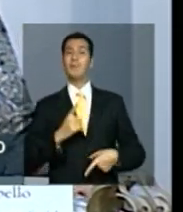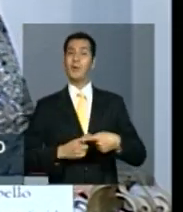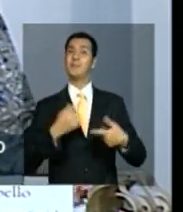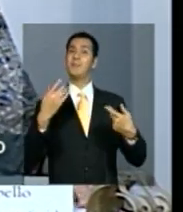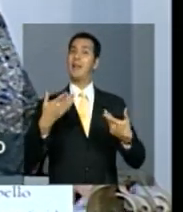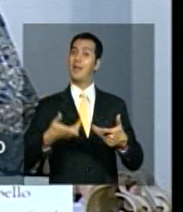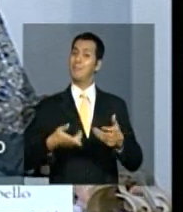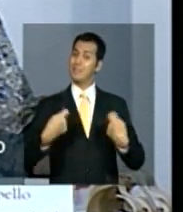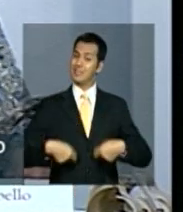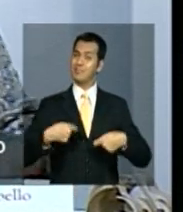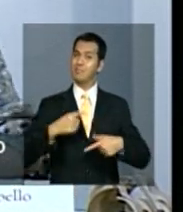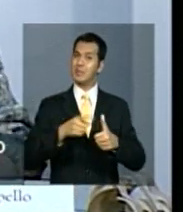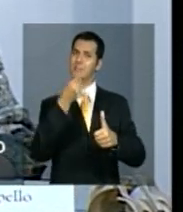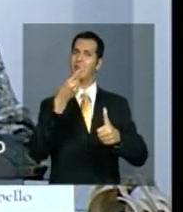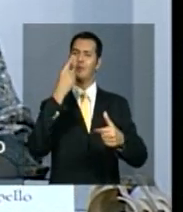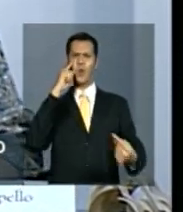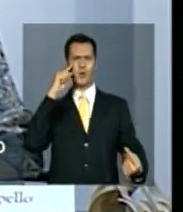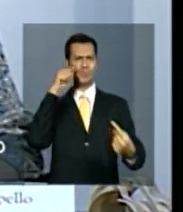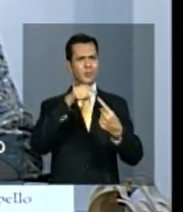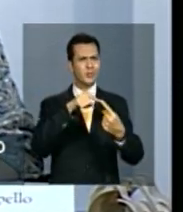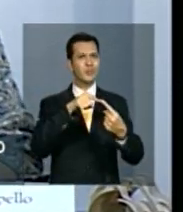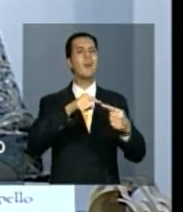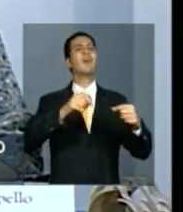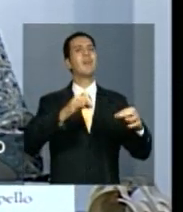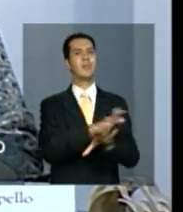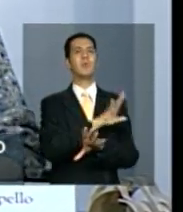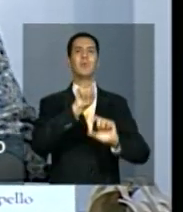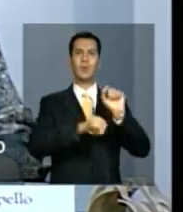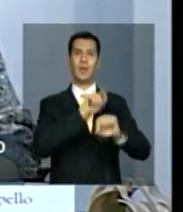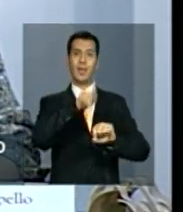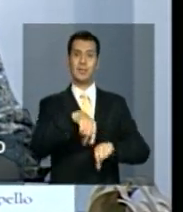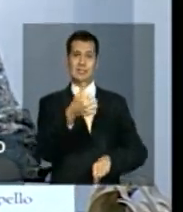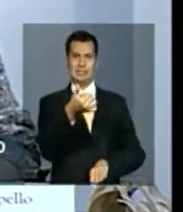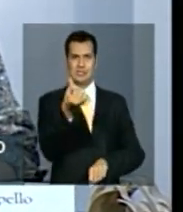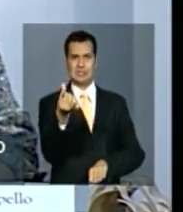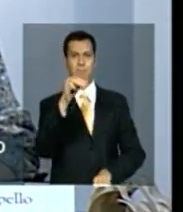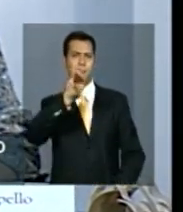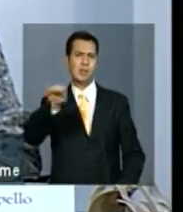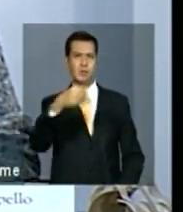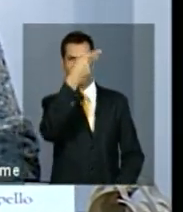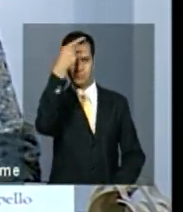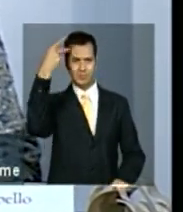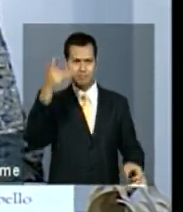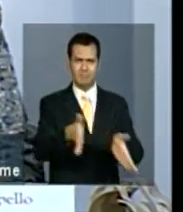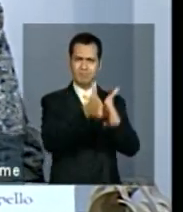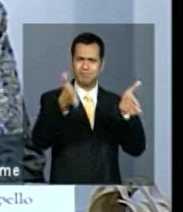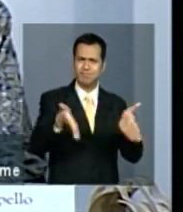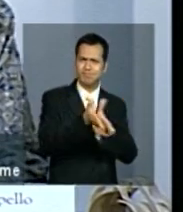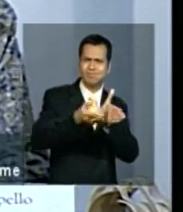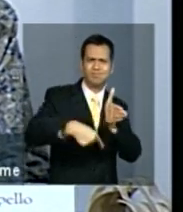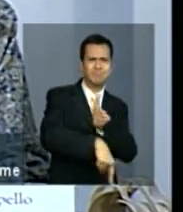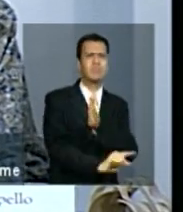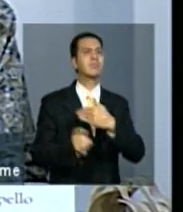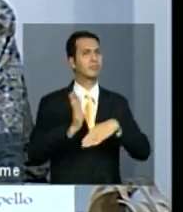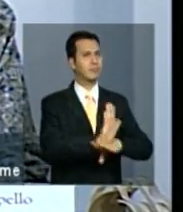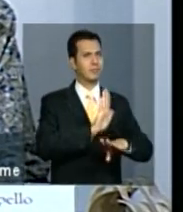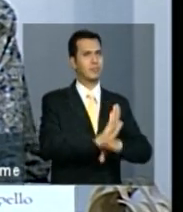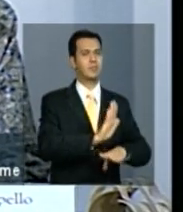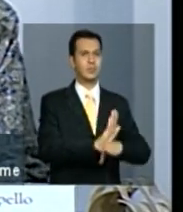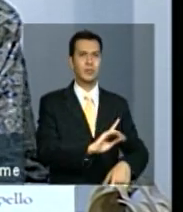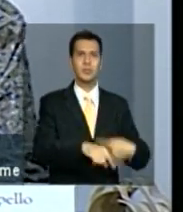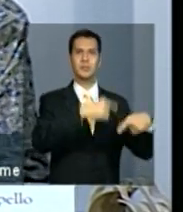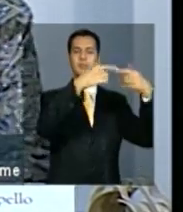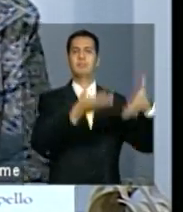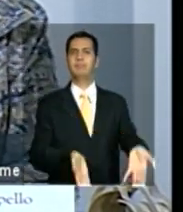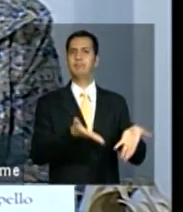que é superar a extrema pobreza para os 16 milhões de brasileiros Então são um conjunto de atividades que